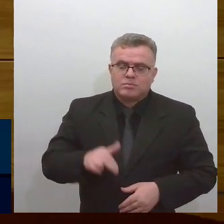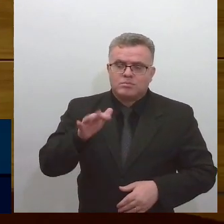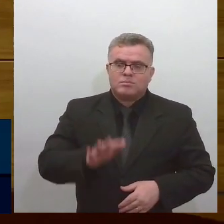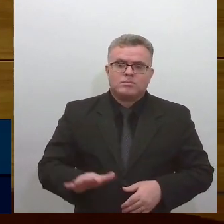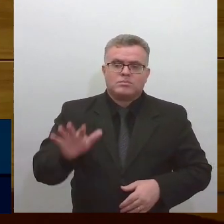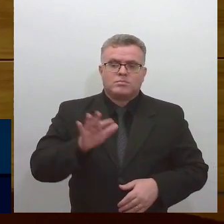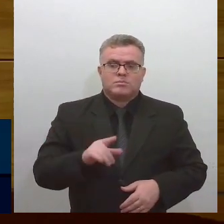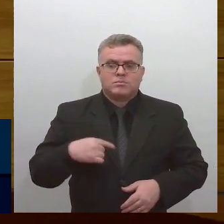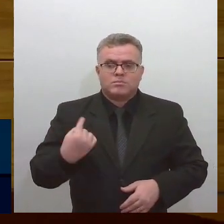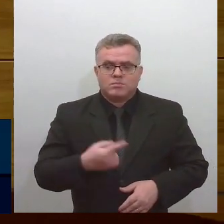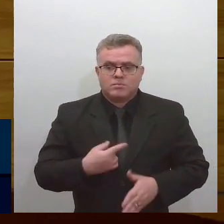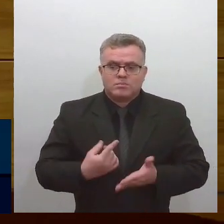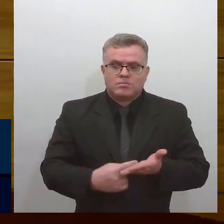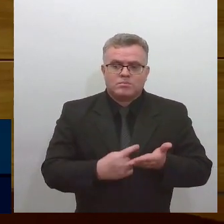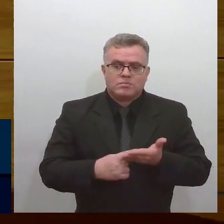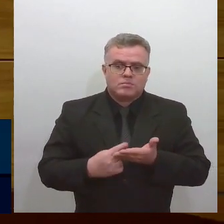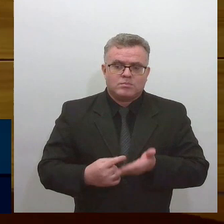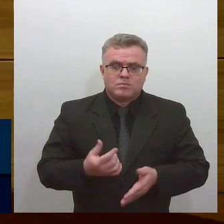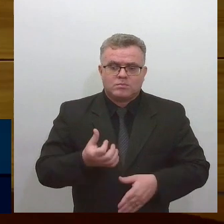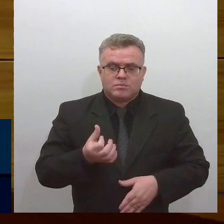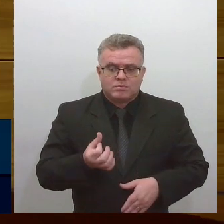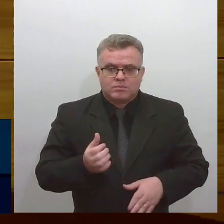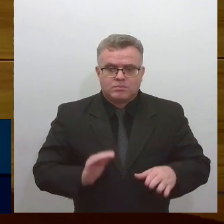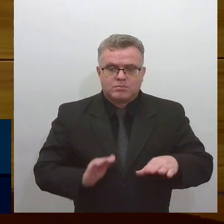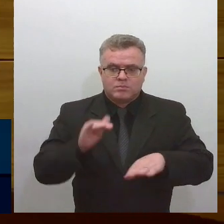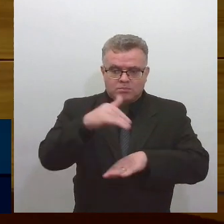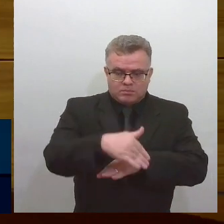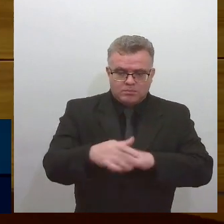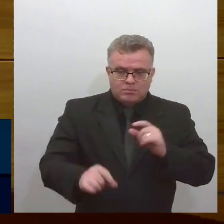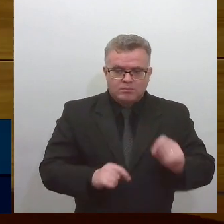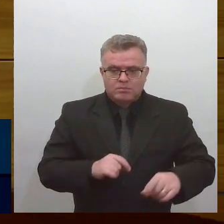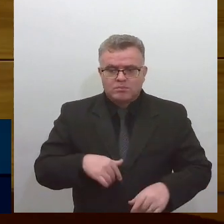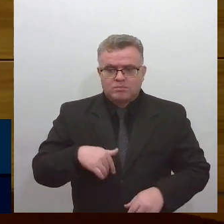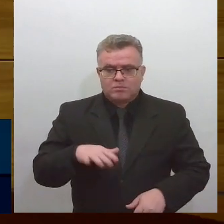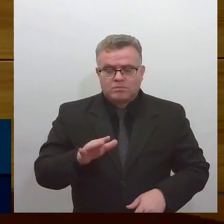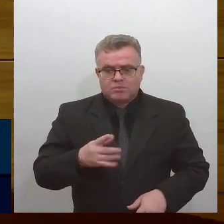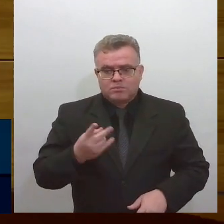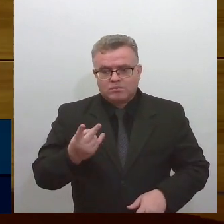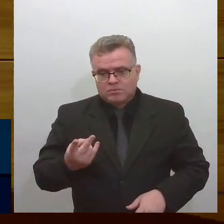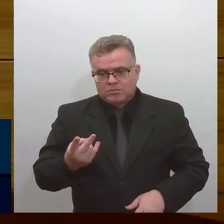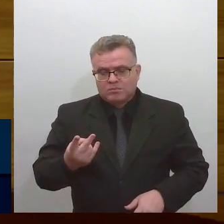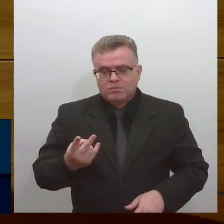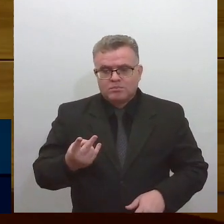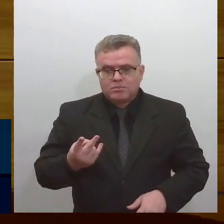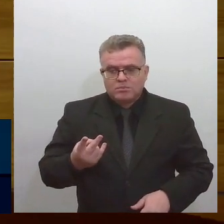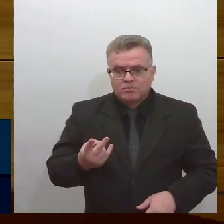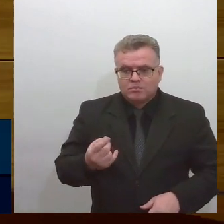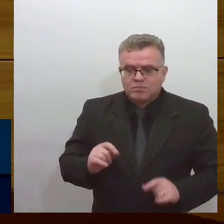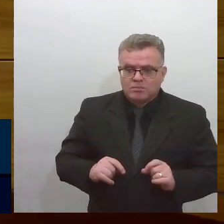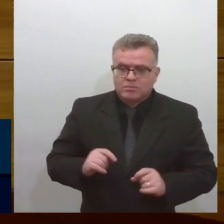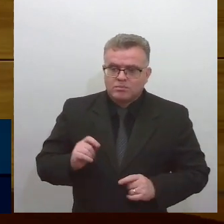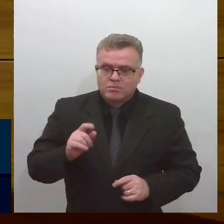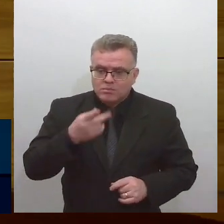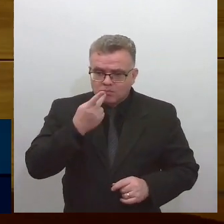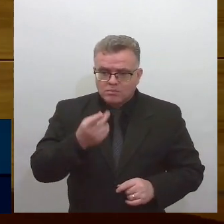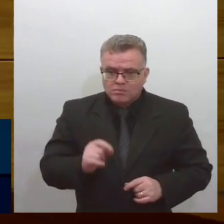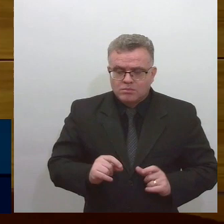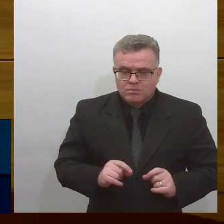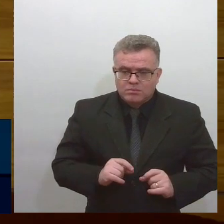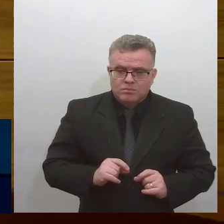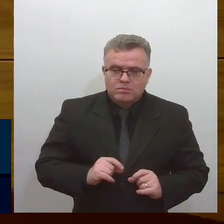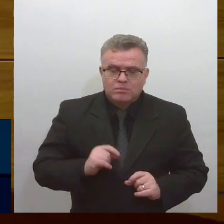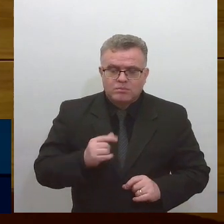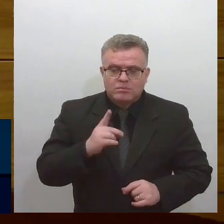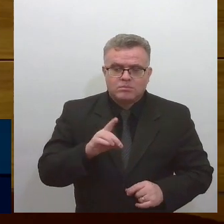licitando seis passarelas e mais duas passagens inferiores então isso a gente tá fazendo agora aqui na br11